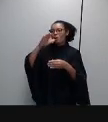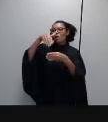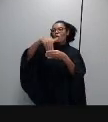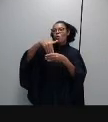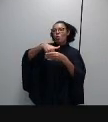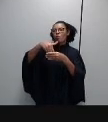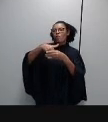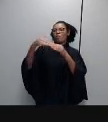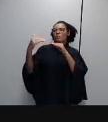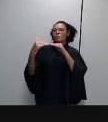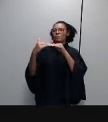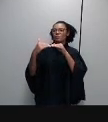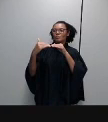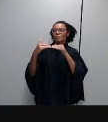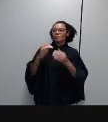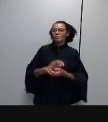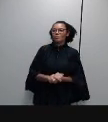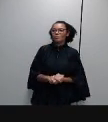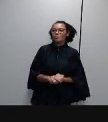claro